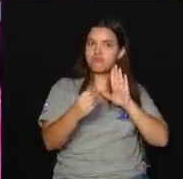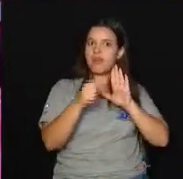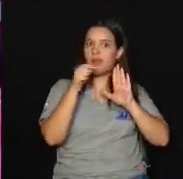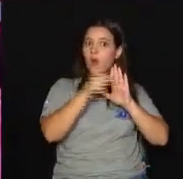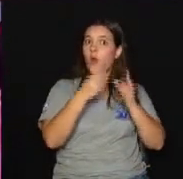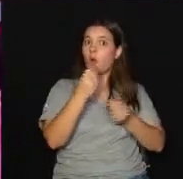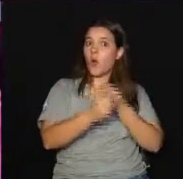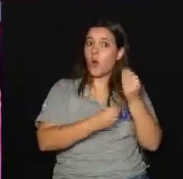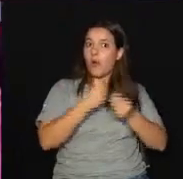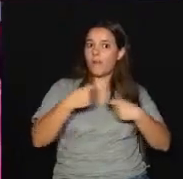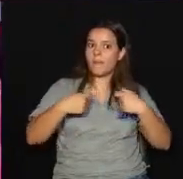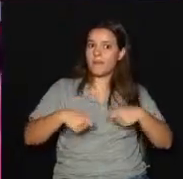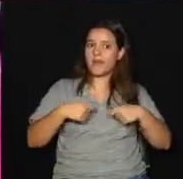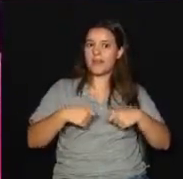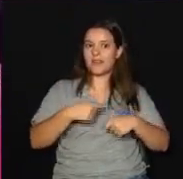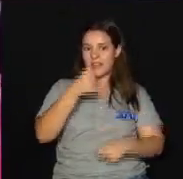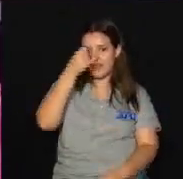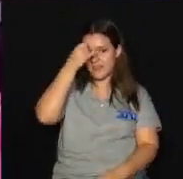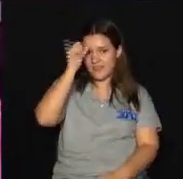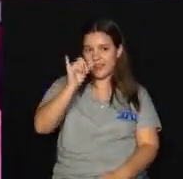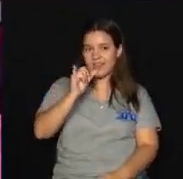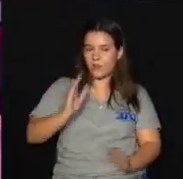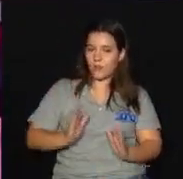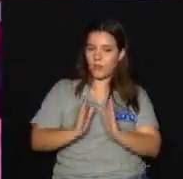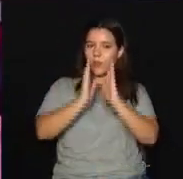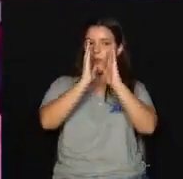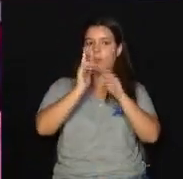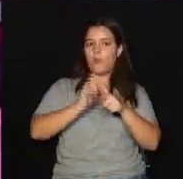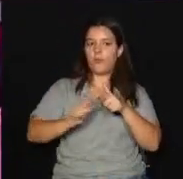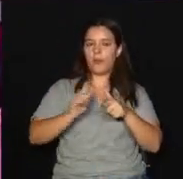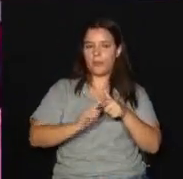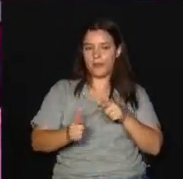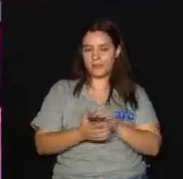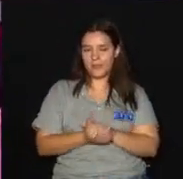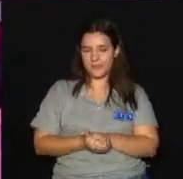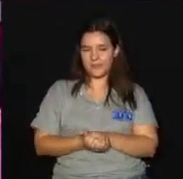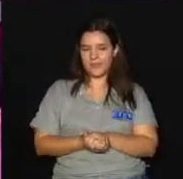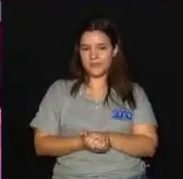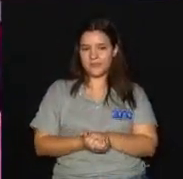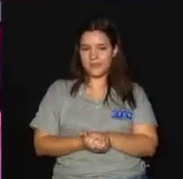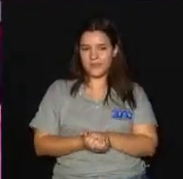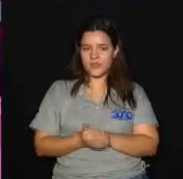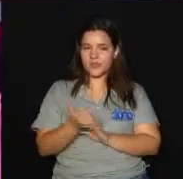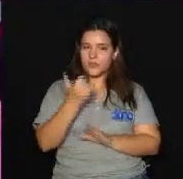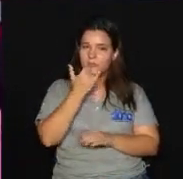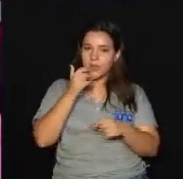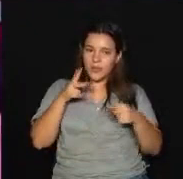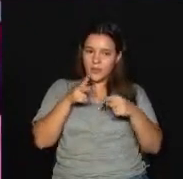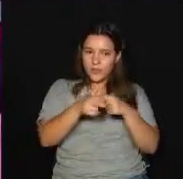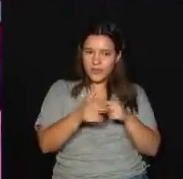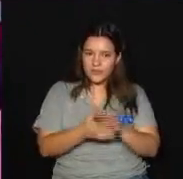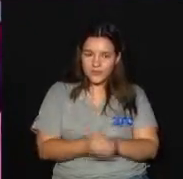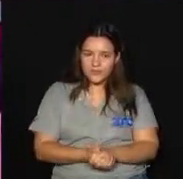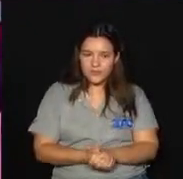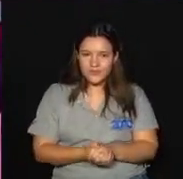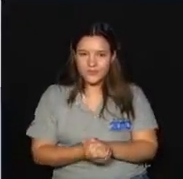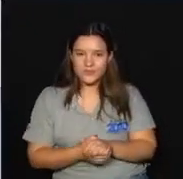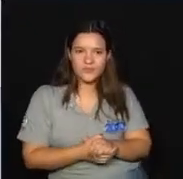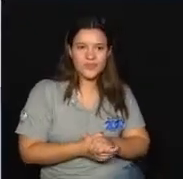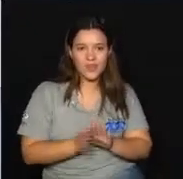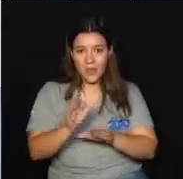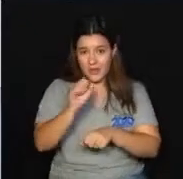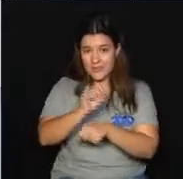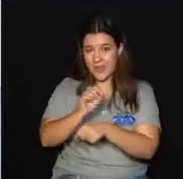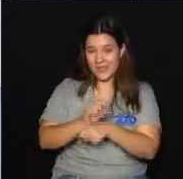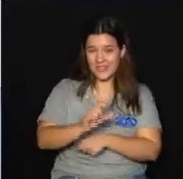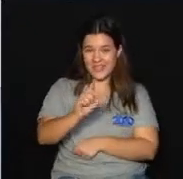como você deve evitar o confronto e o problema. Paulo, desculpa te interromper, a gente já continua o